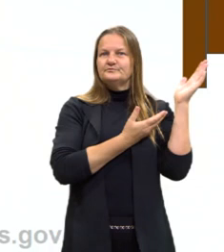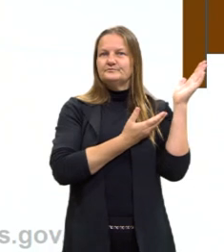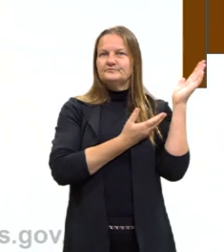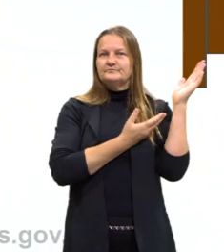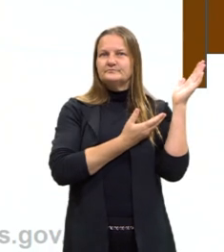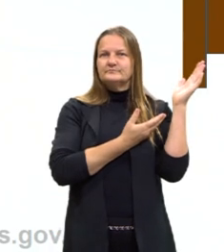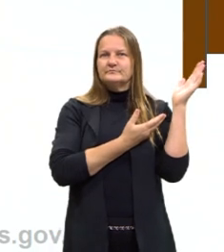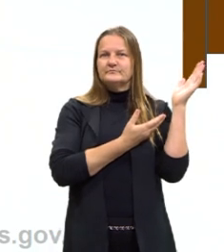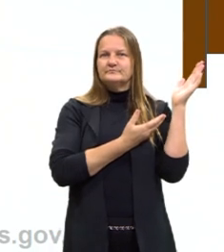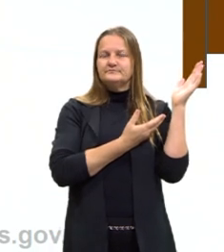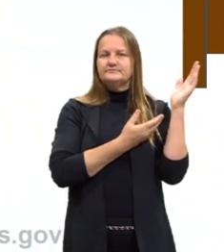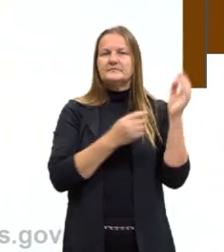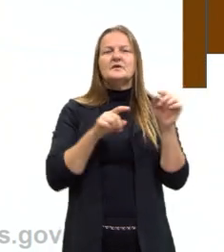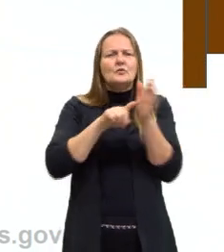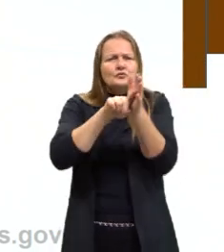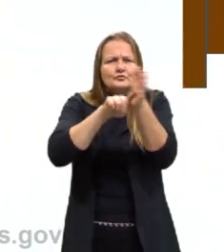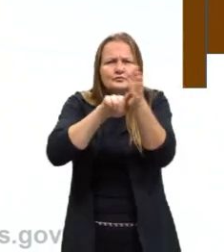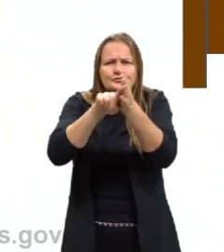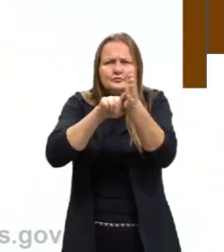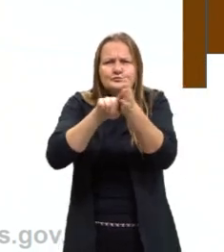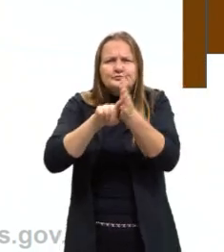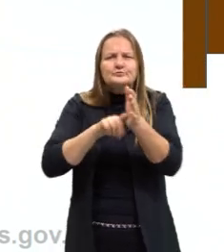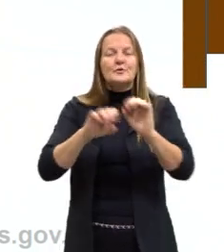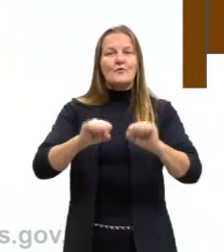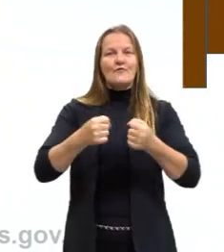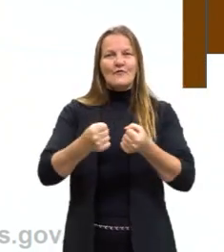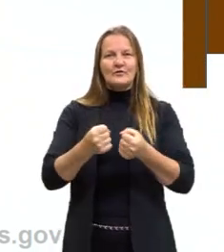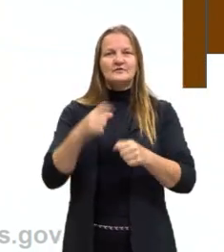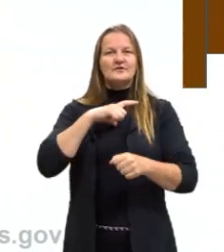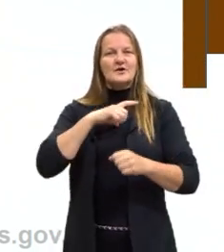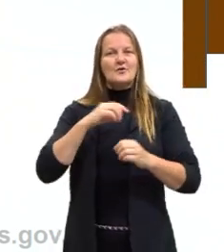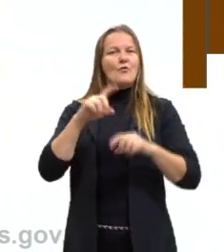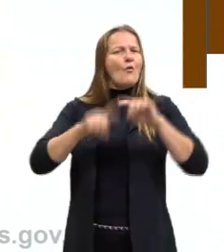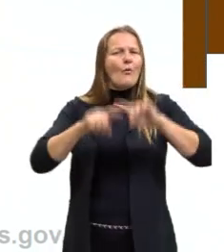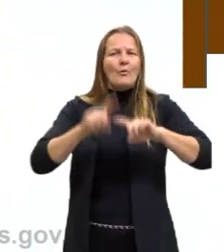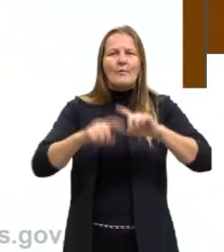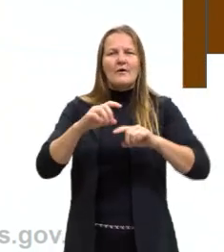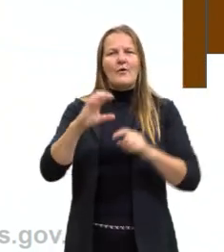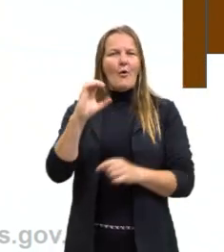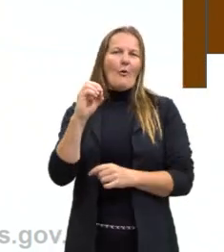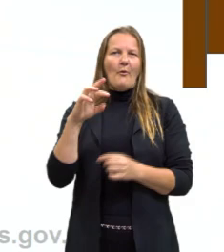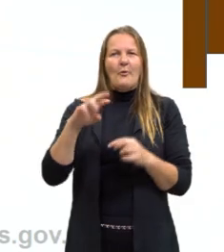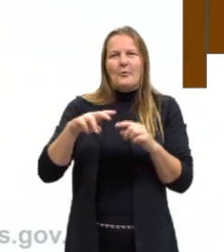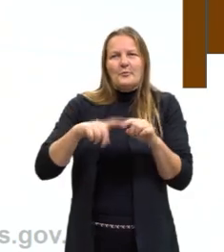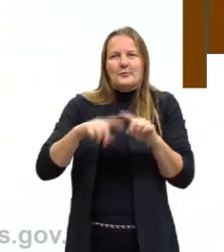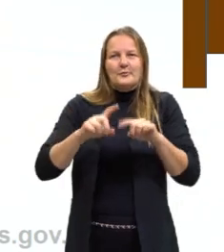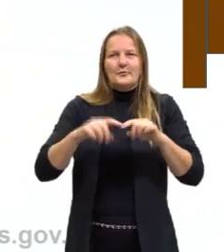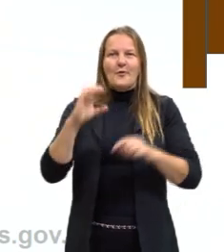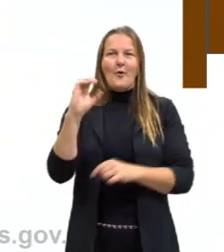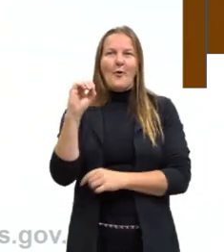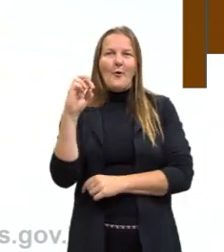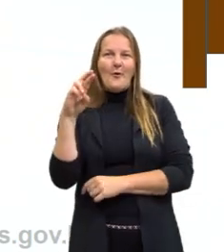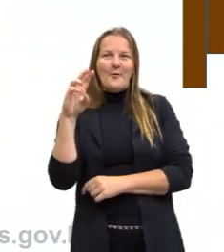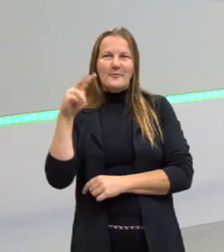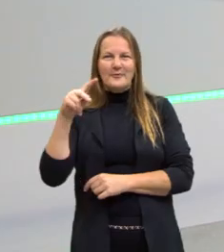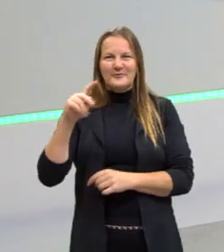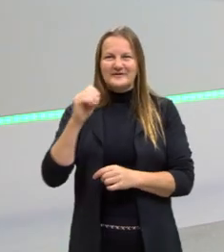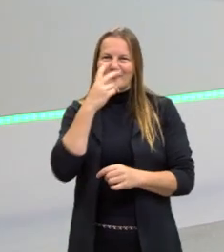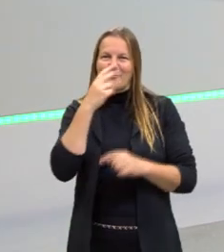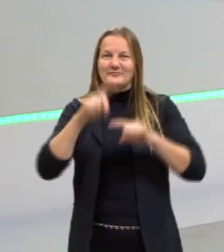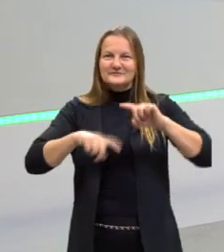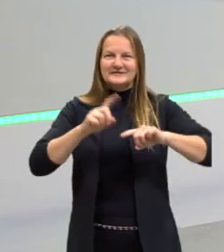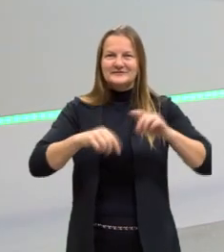a quando a gente vai fazer uma análise de forças presente em um corpo no caso aqui o nosso corpo essa